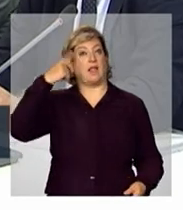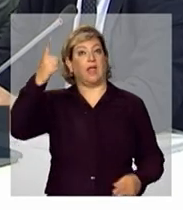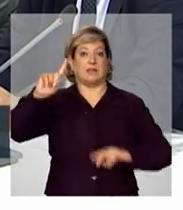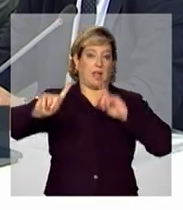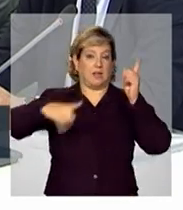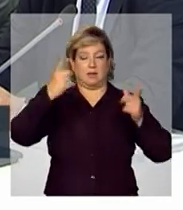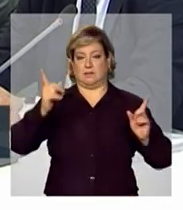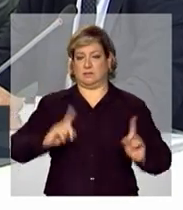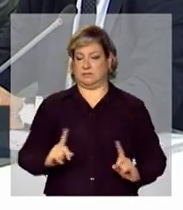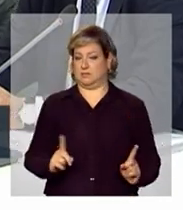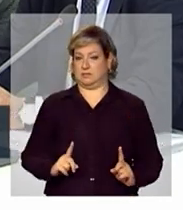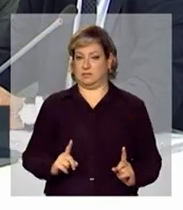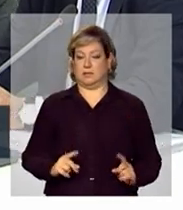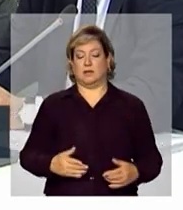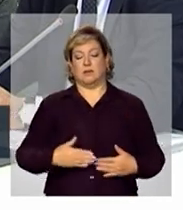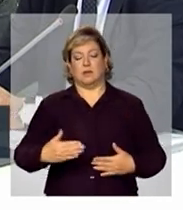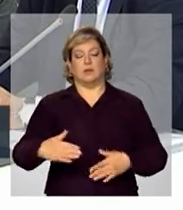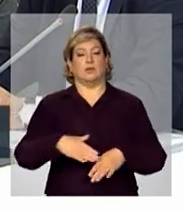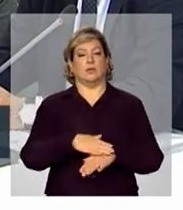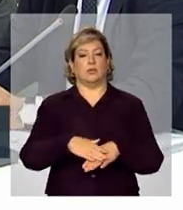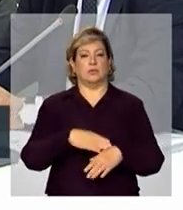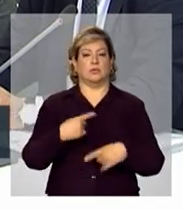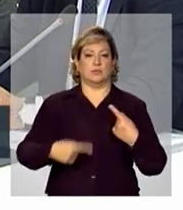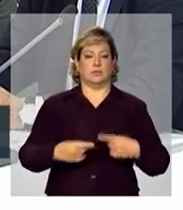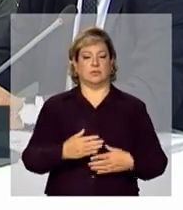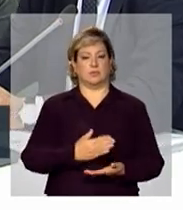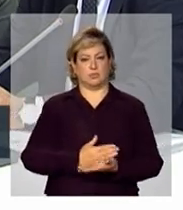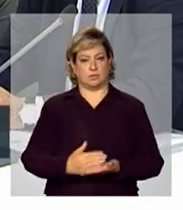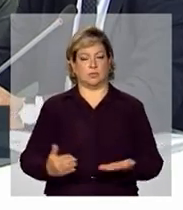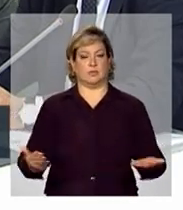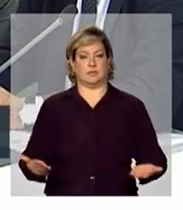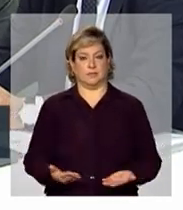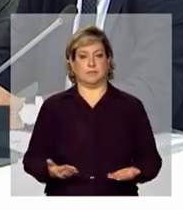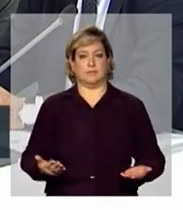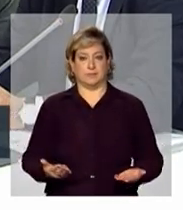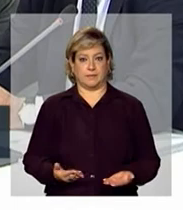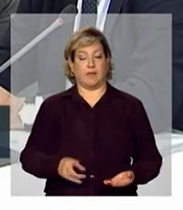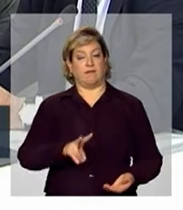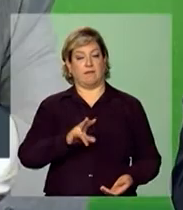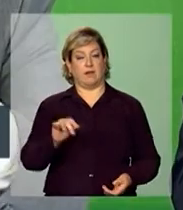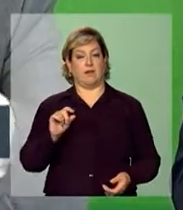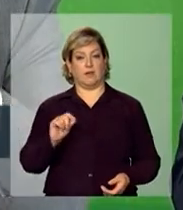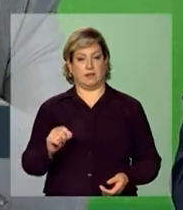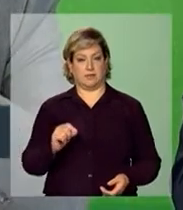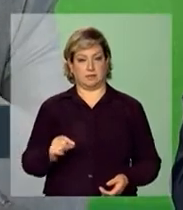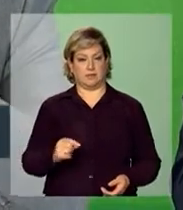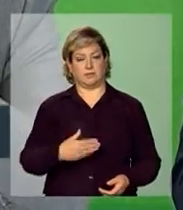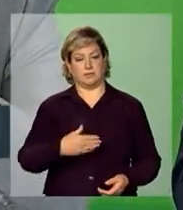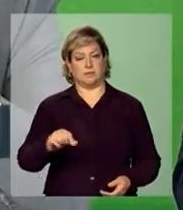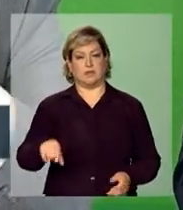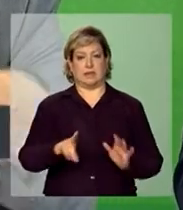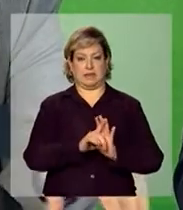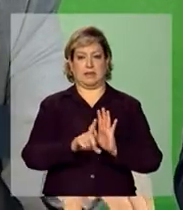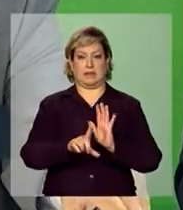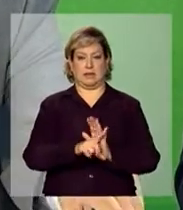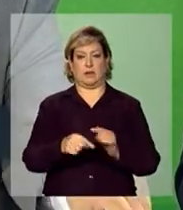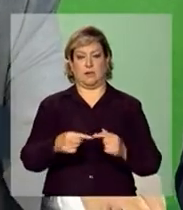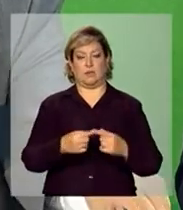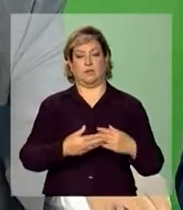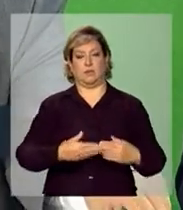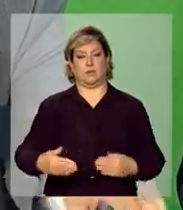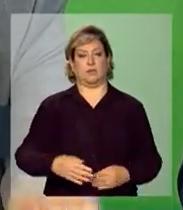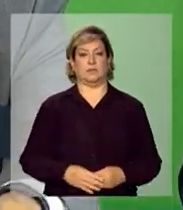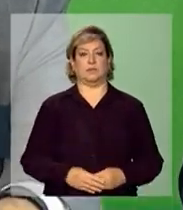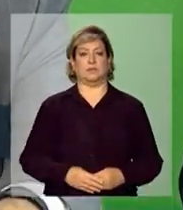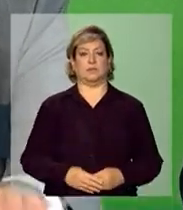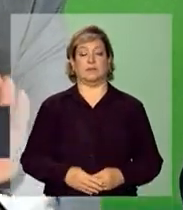não atropelar um processo de discussão que vai se colocar a partir de agora e que vai ser conduzido nos termos do Decreto os conselhos